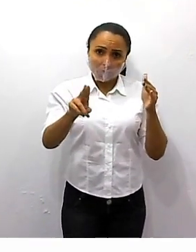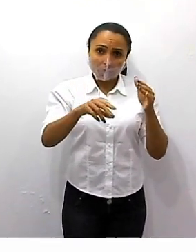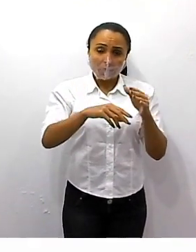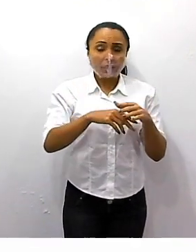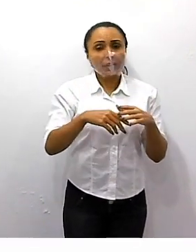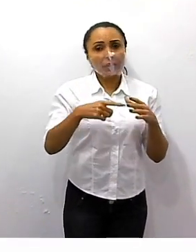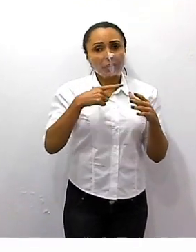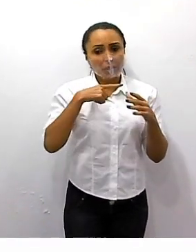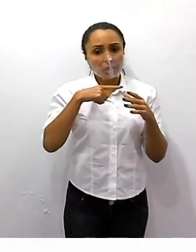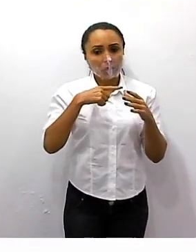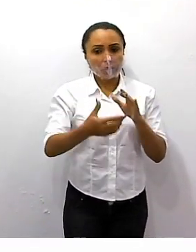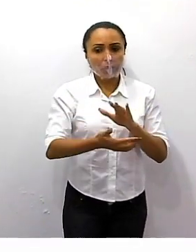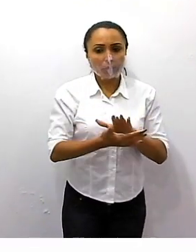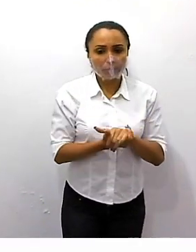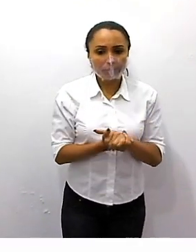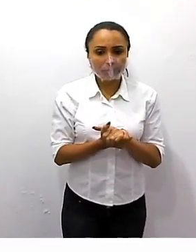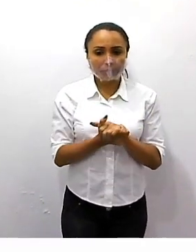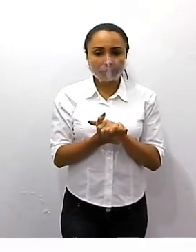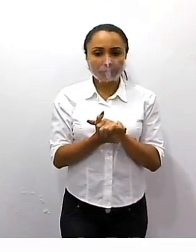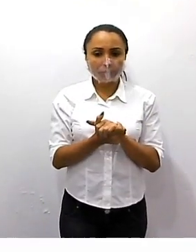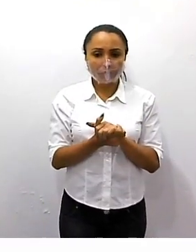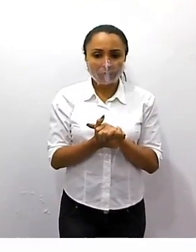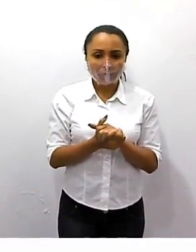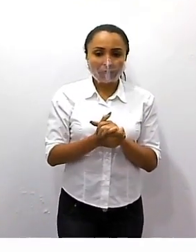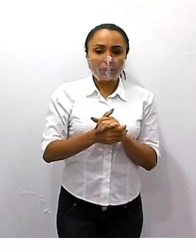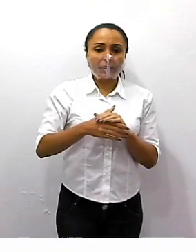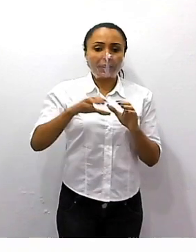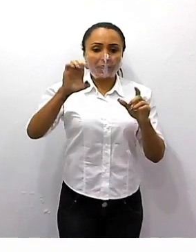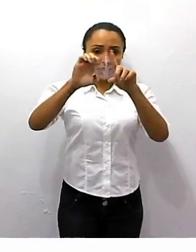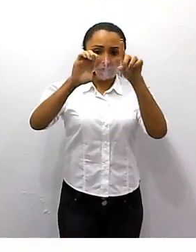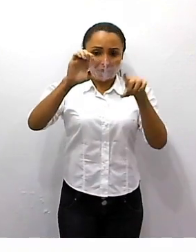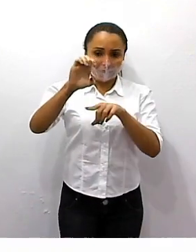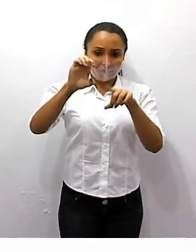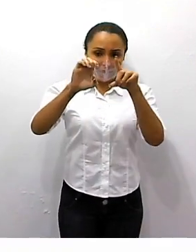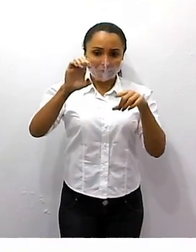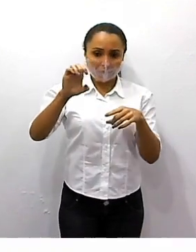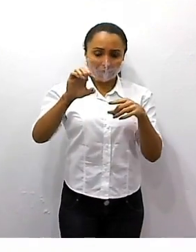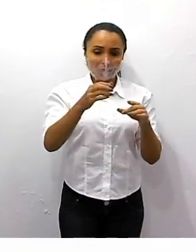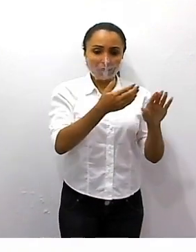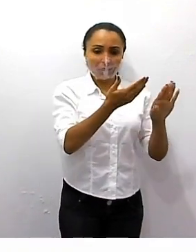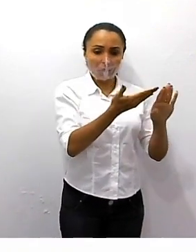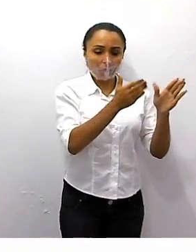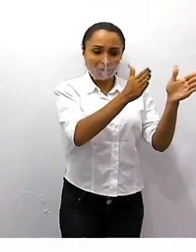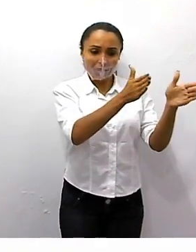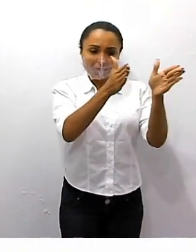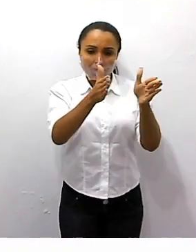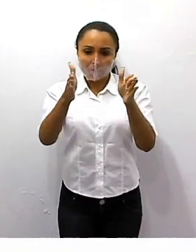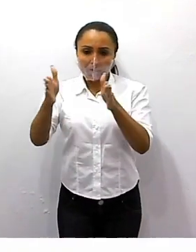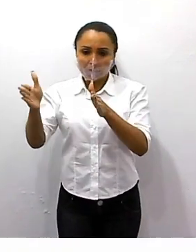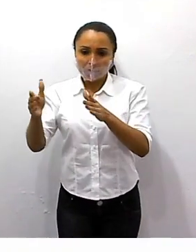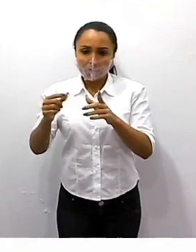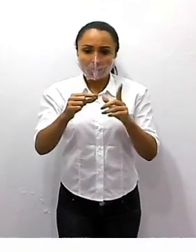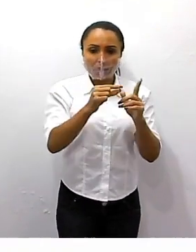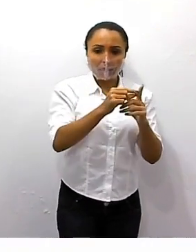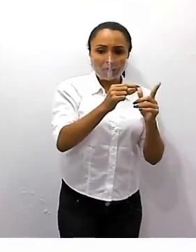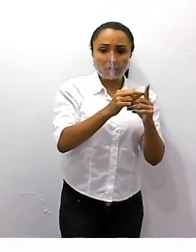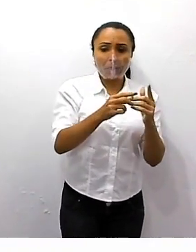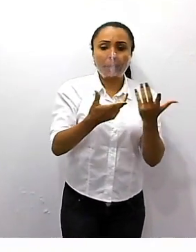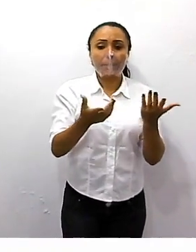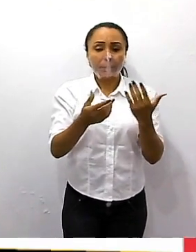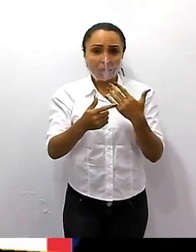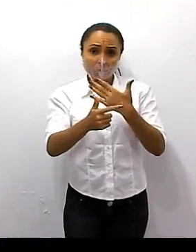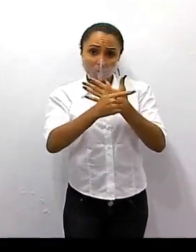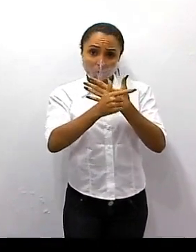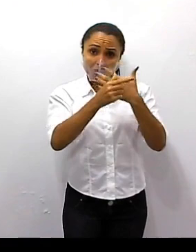aí a resposta certa, letra E, ok? Separar palavras que desempenham, que têm a